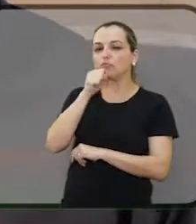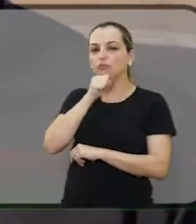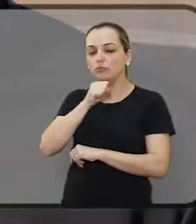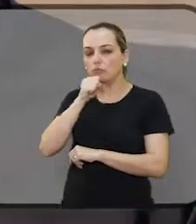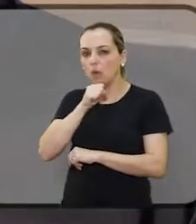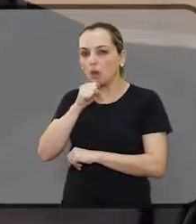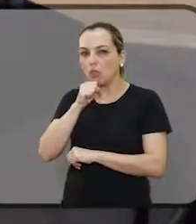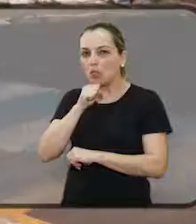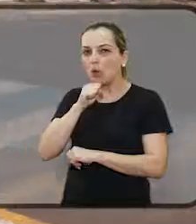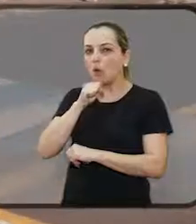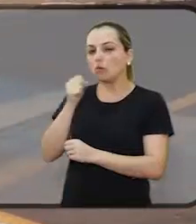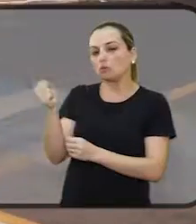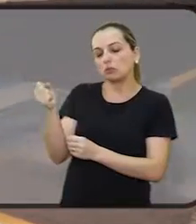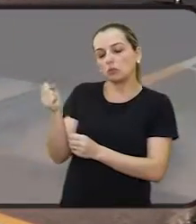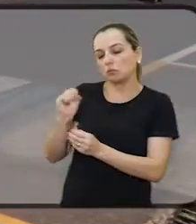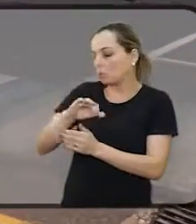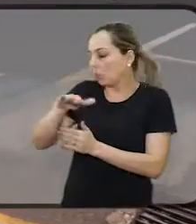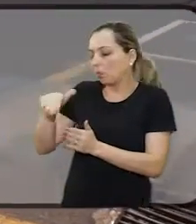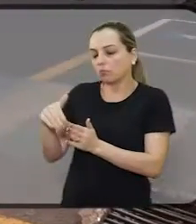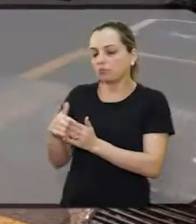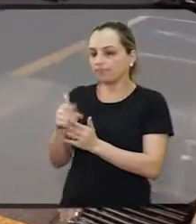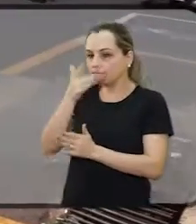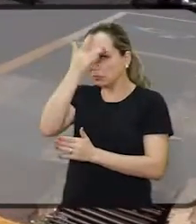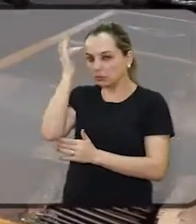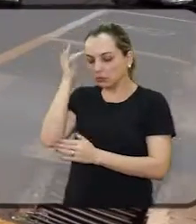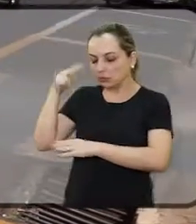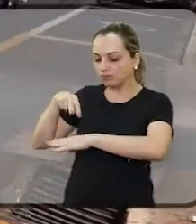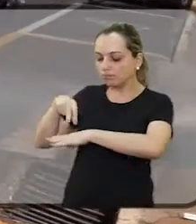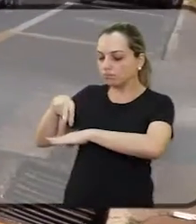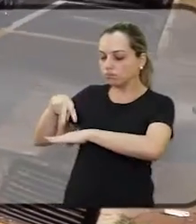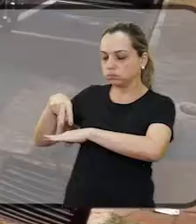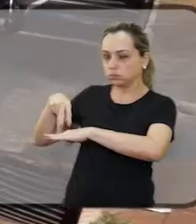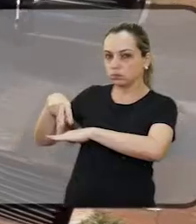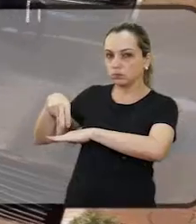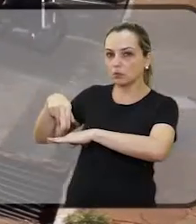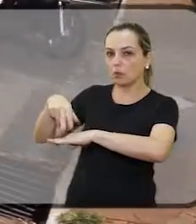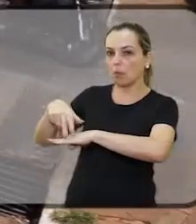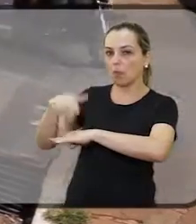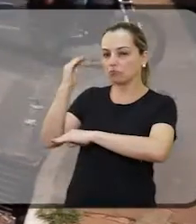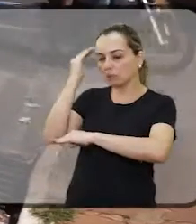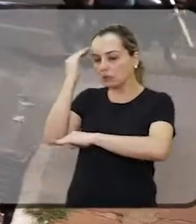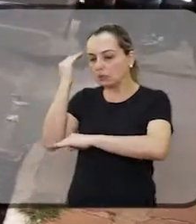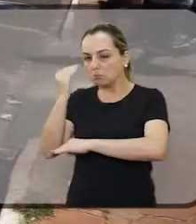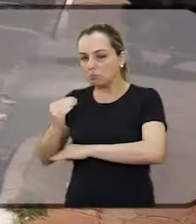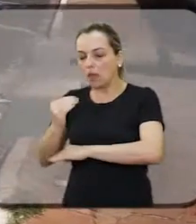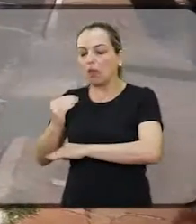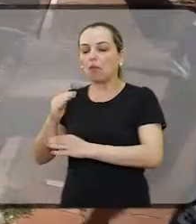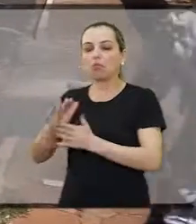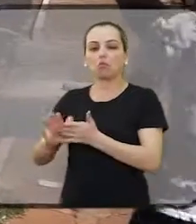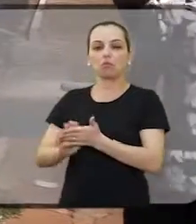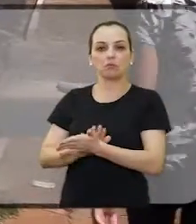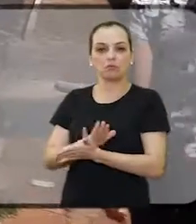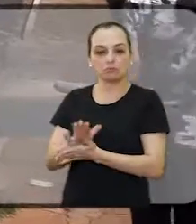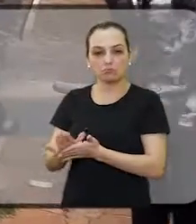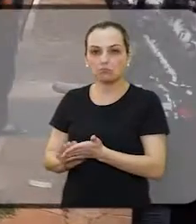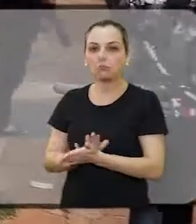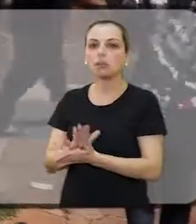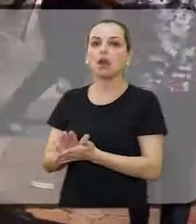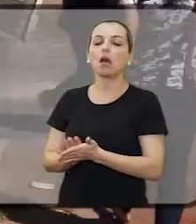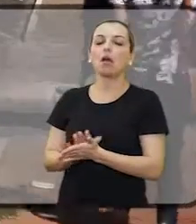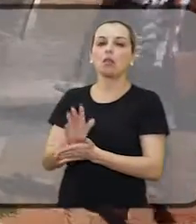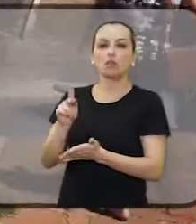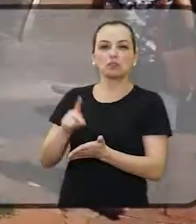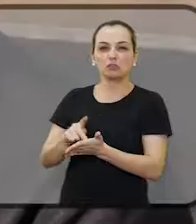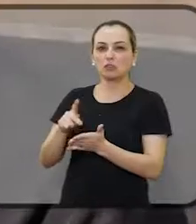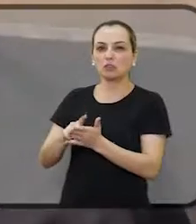só os idosos, tanto quanto os demais, né? Tem de cruzar essa faixa. O povo não respeita e tá...